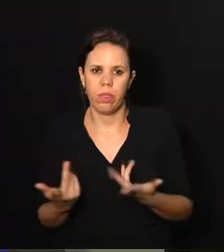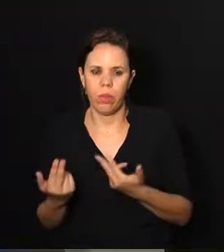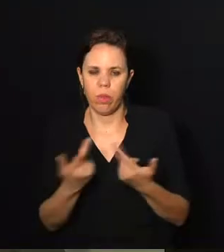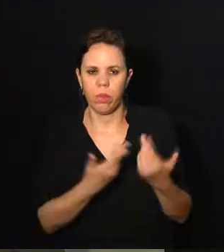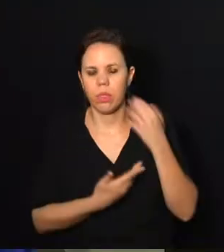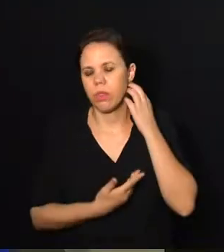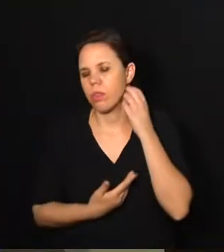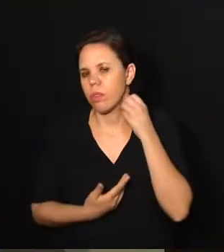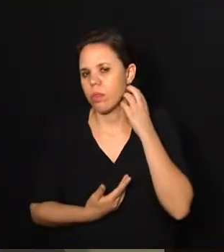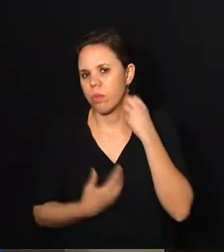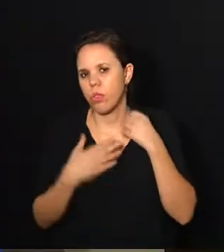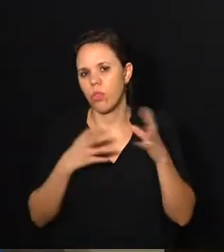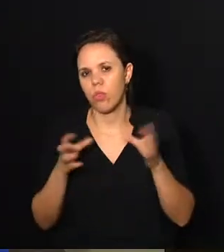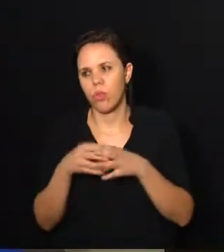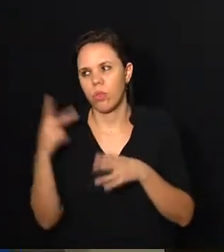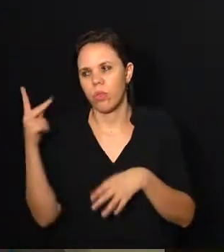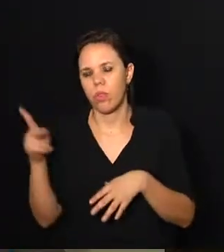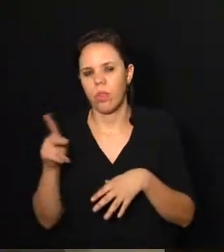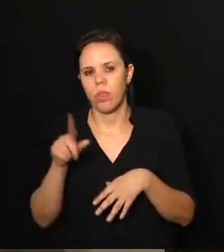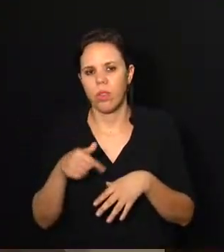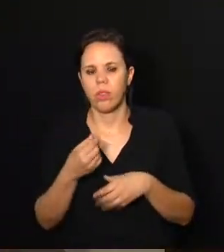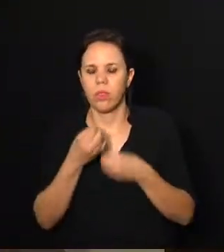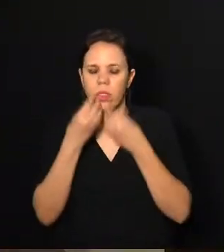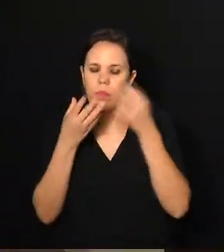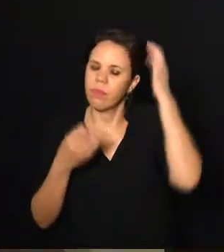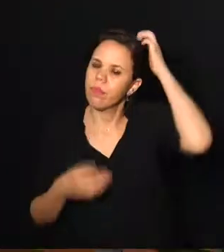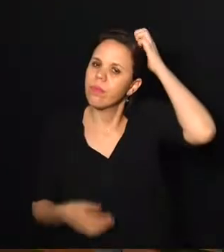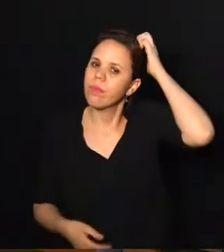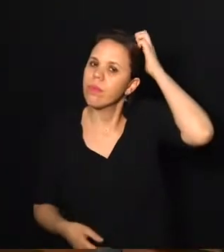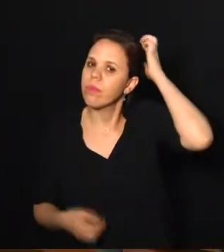aqui perante o meu grupo lá. É isso que eu tenho para dizer.